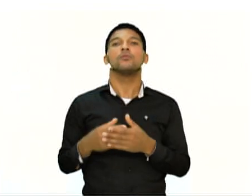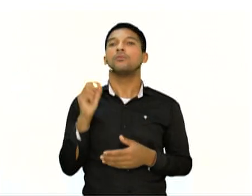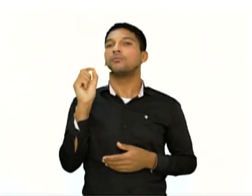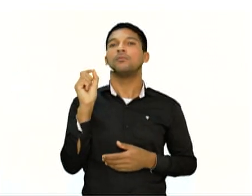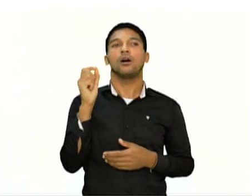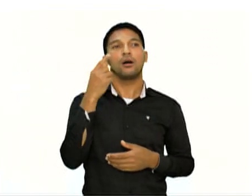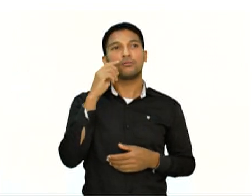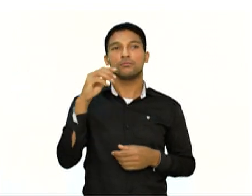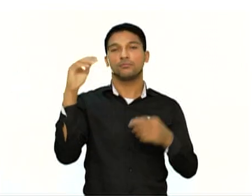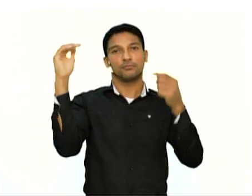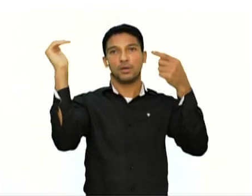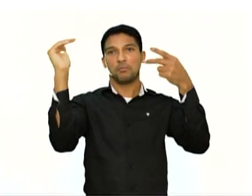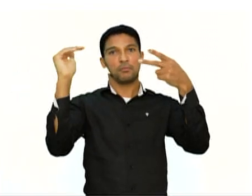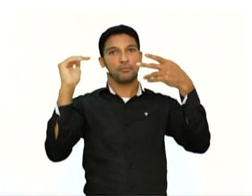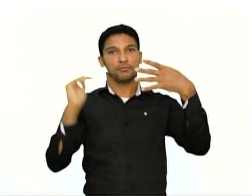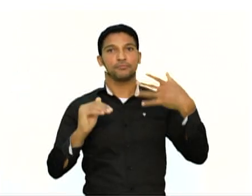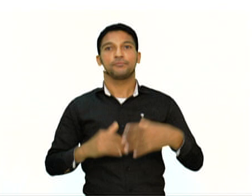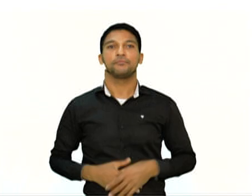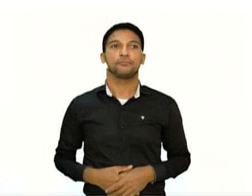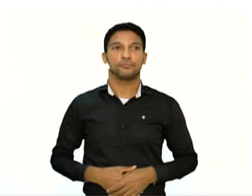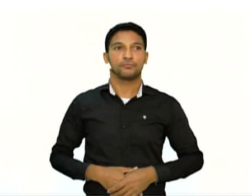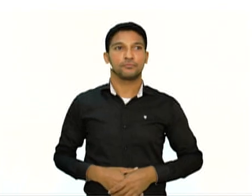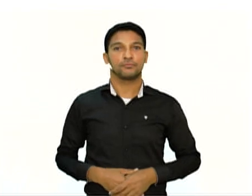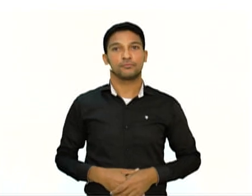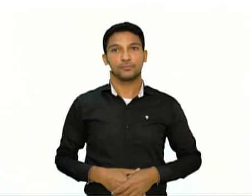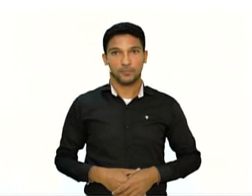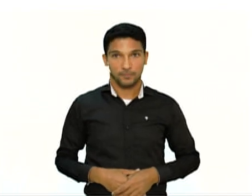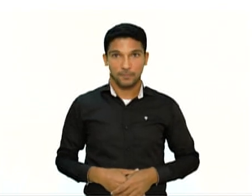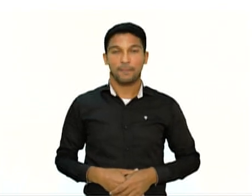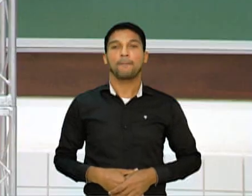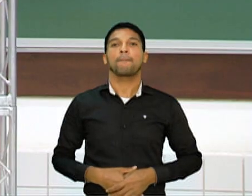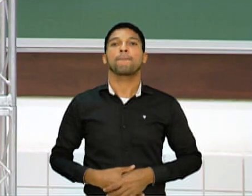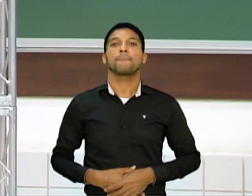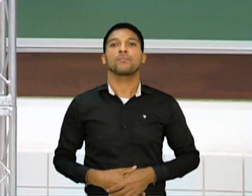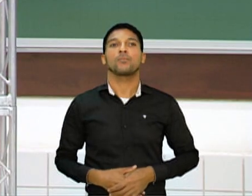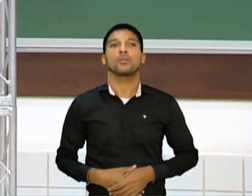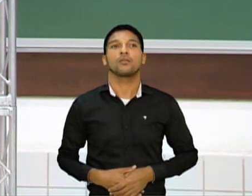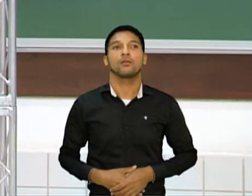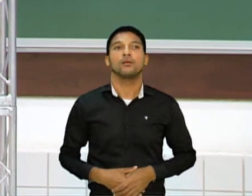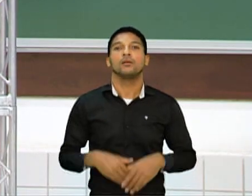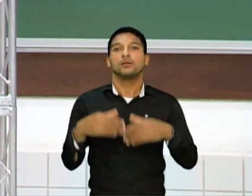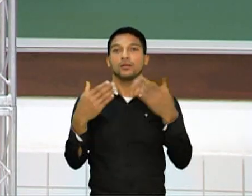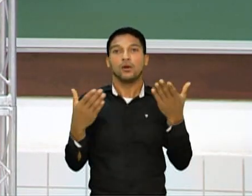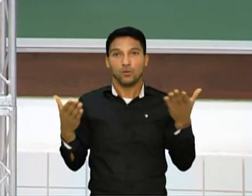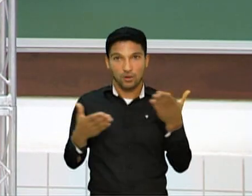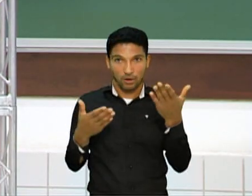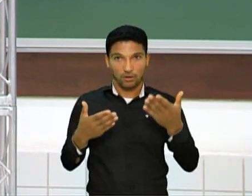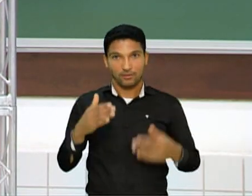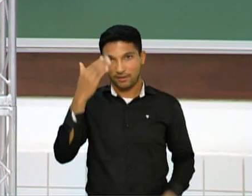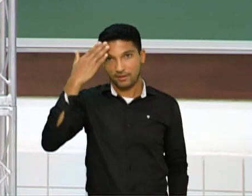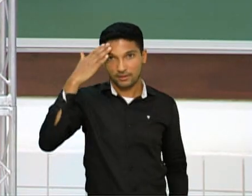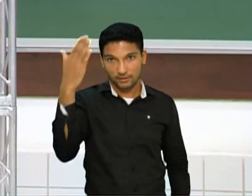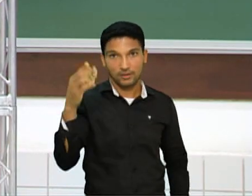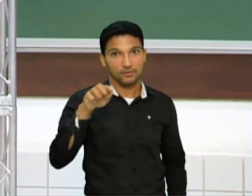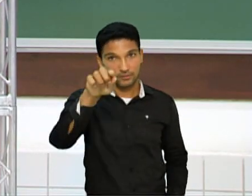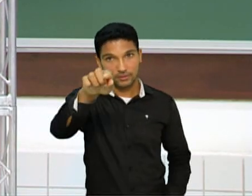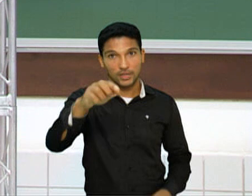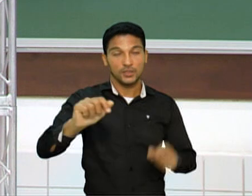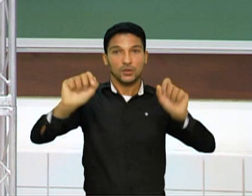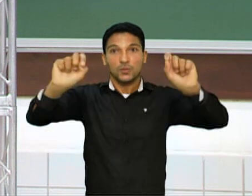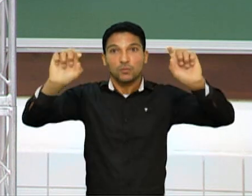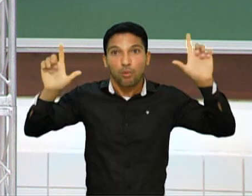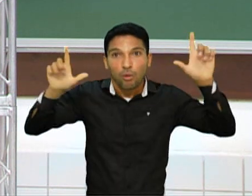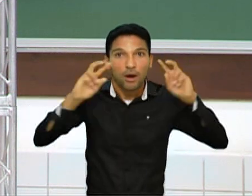O dualismo entre corpo e consciência, a noção de Deus e a existência do mundo. Então fica aqui a minha gratidão a cada um que esteve aí do outro